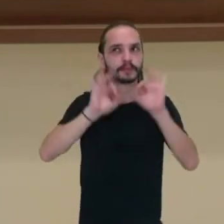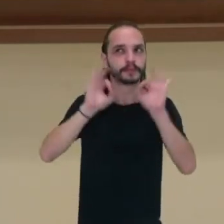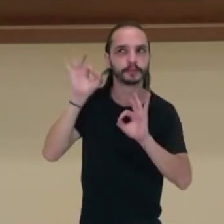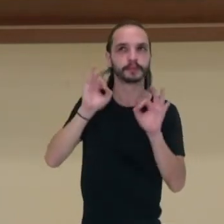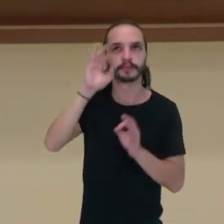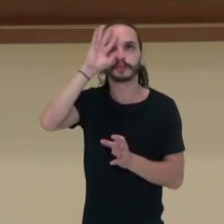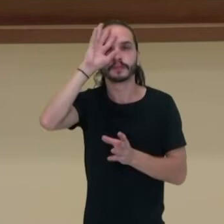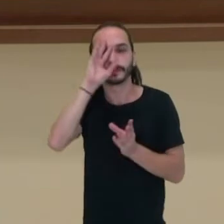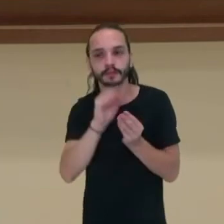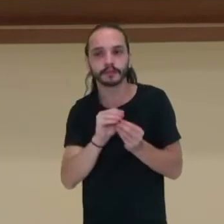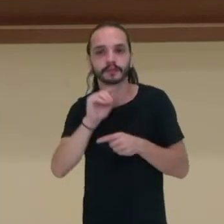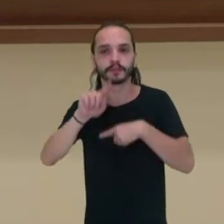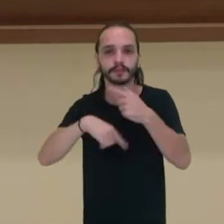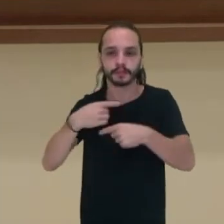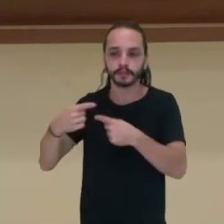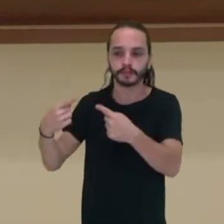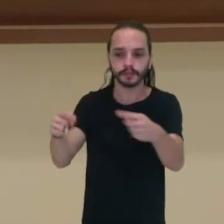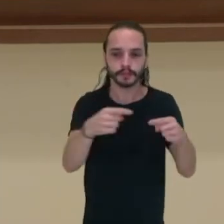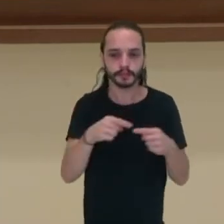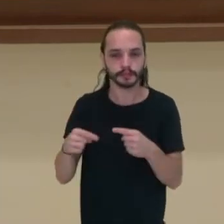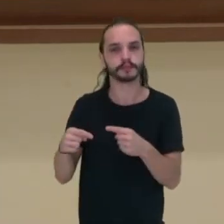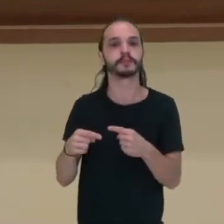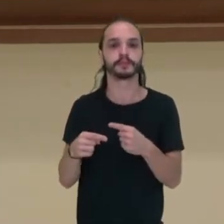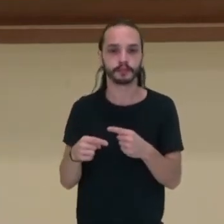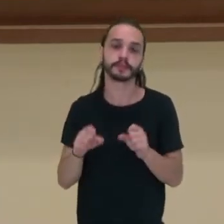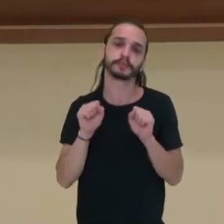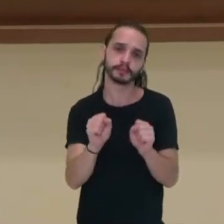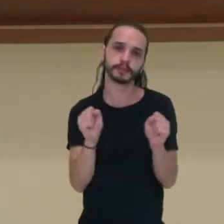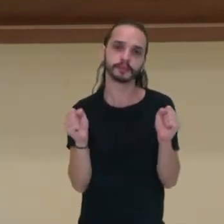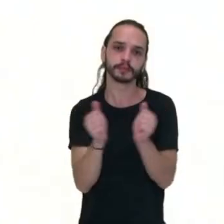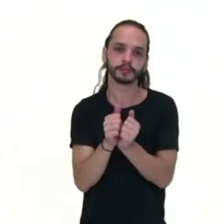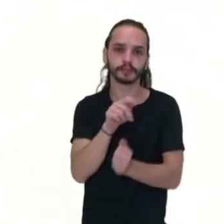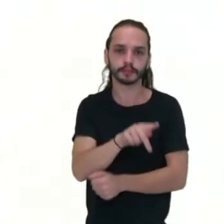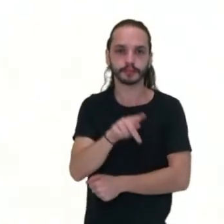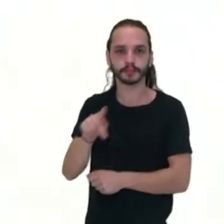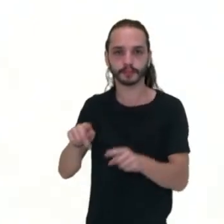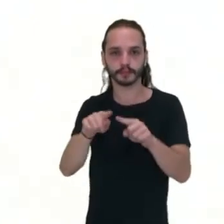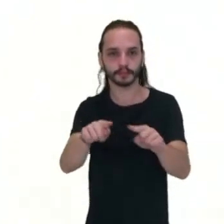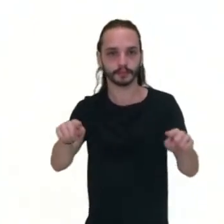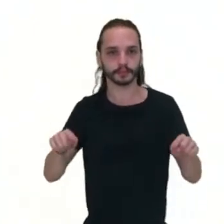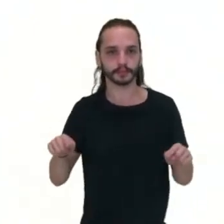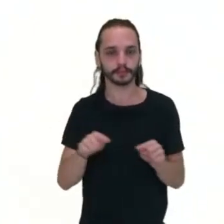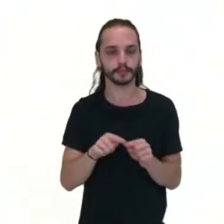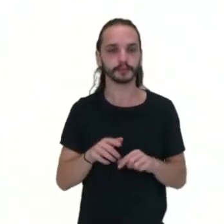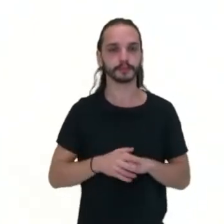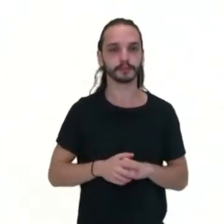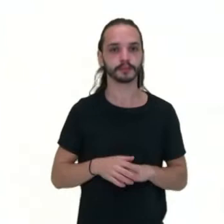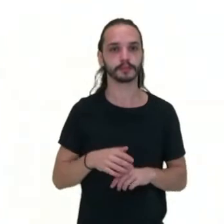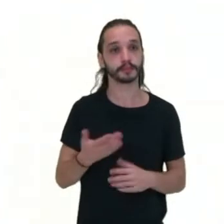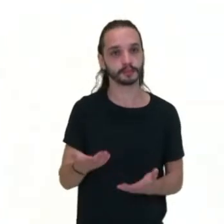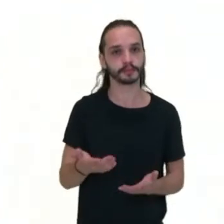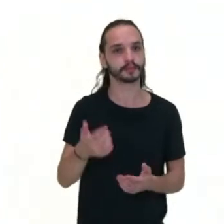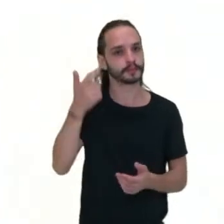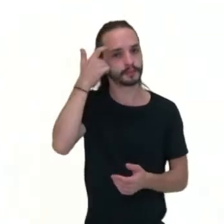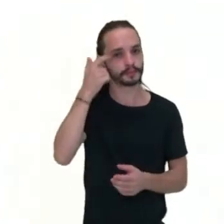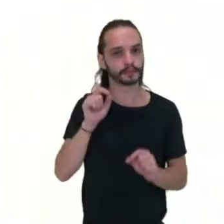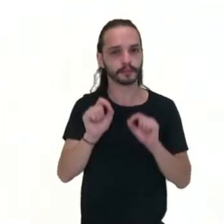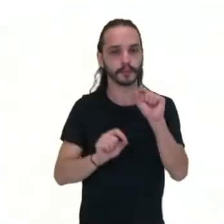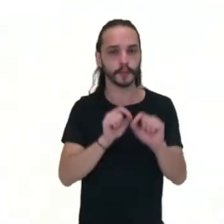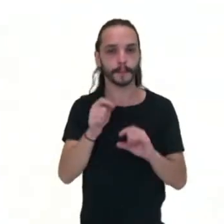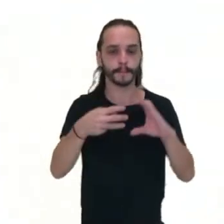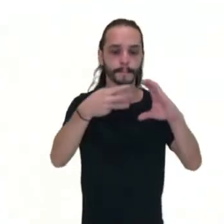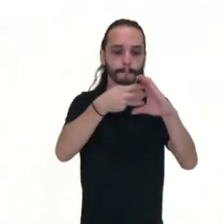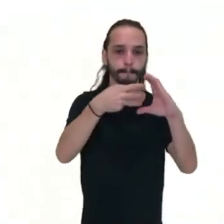depois discutir, tá? Isso você pode também fazer com o seu professor em sala. Considerando que o número diploide, ou seja, 2N da